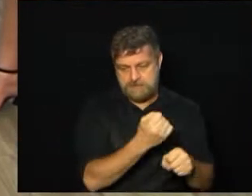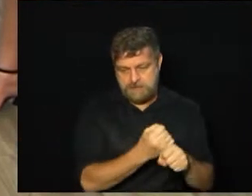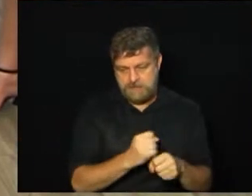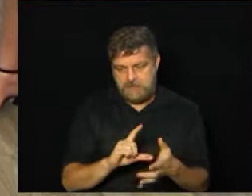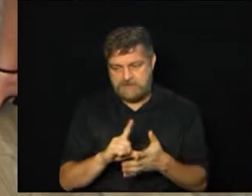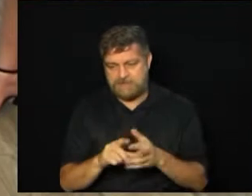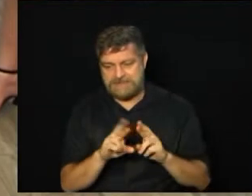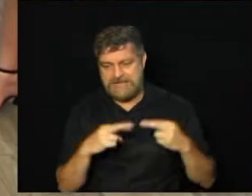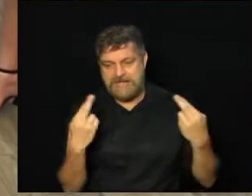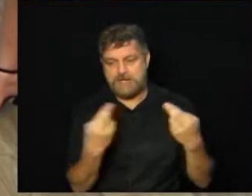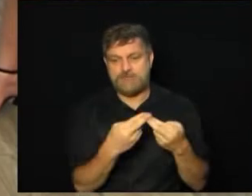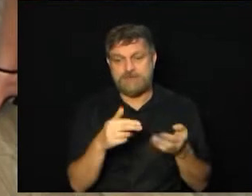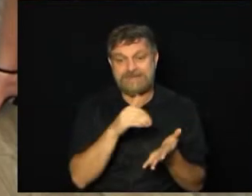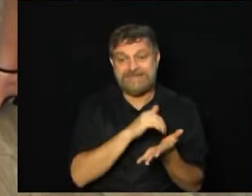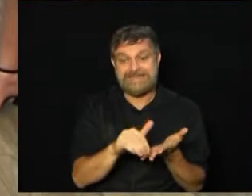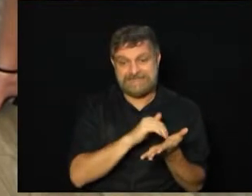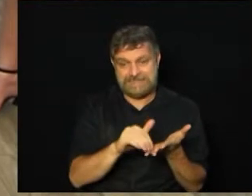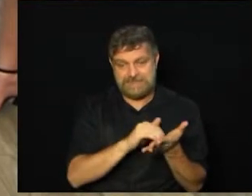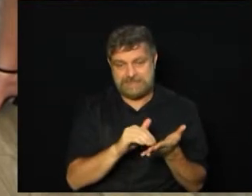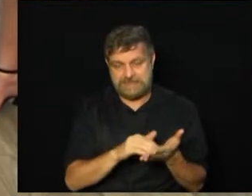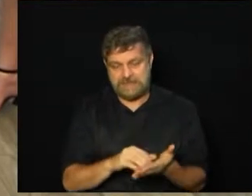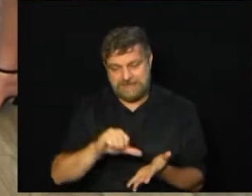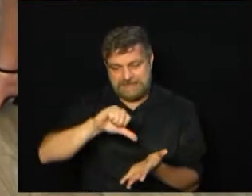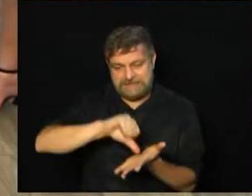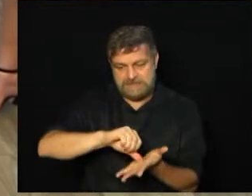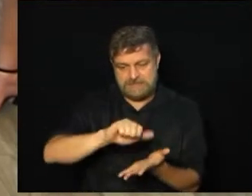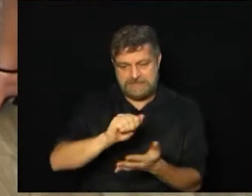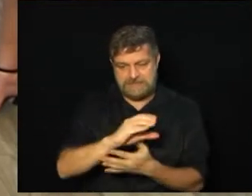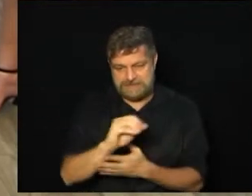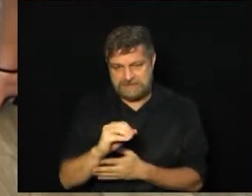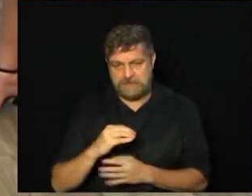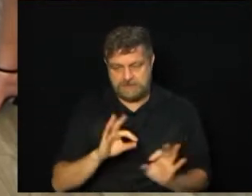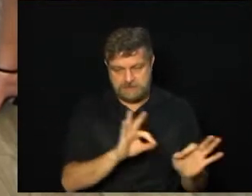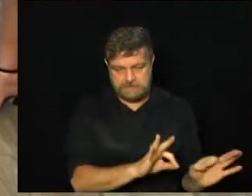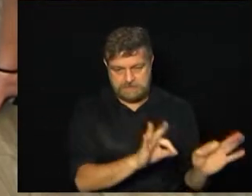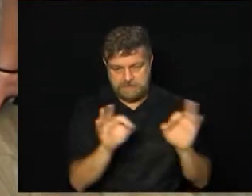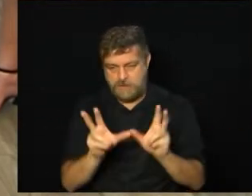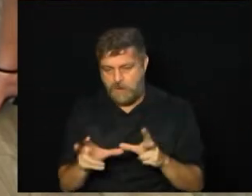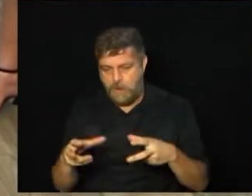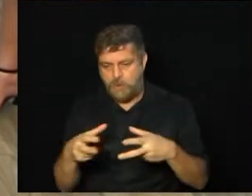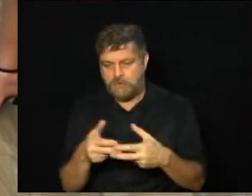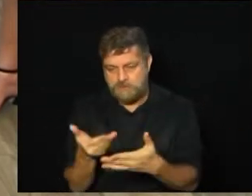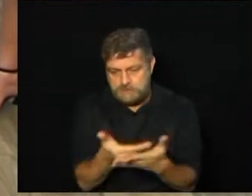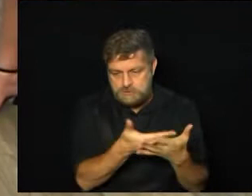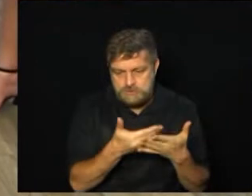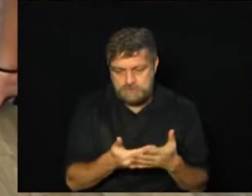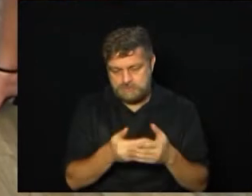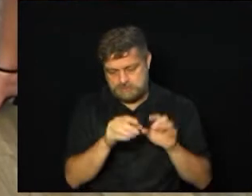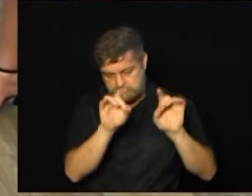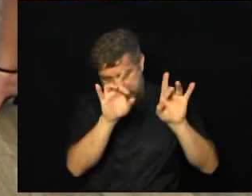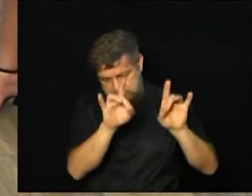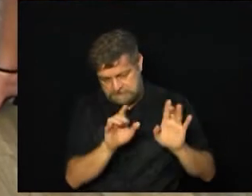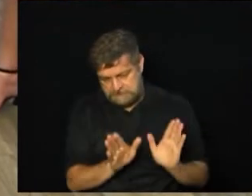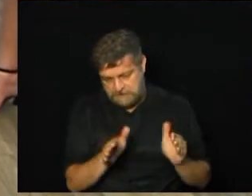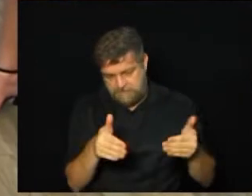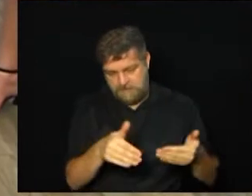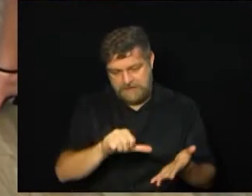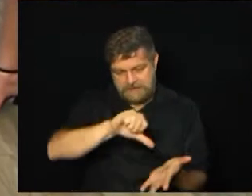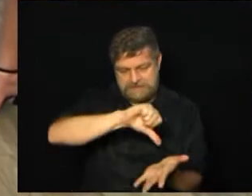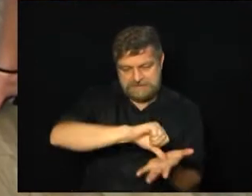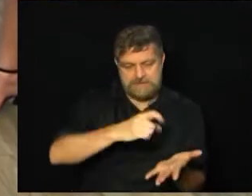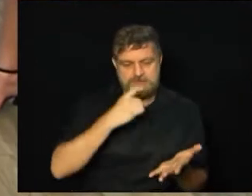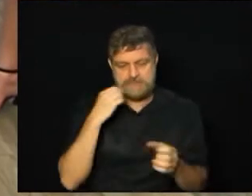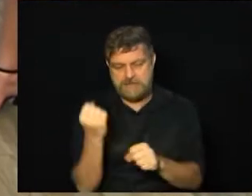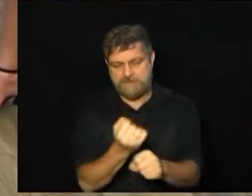os secretários na sede da SIC. A gente segue acompanhando, então, as reuniões da Comissão Especial de Estudos sobre a revitalização